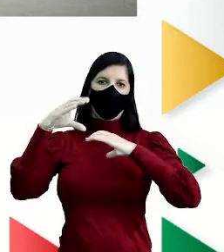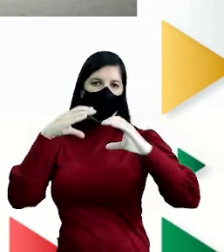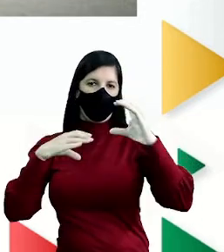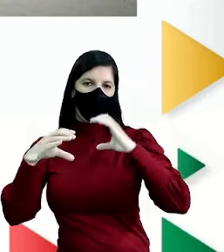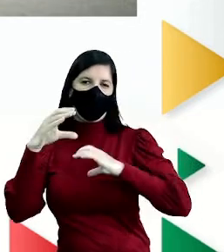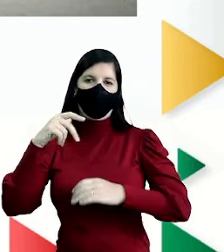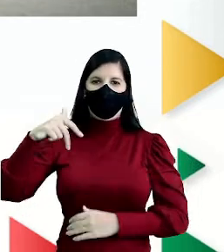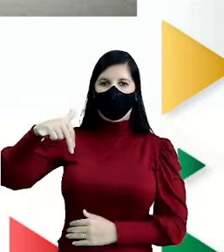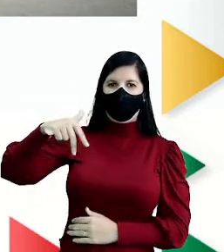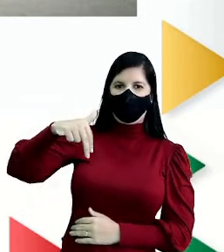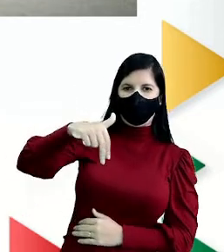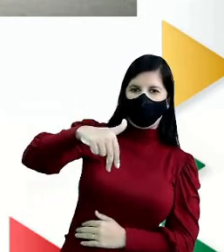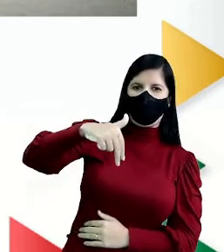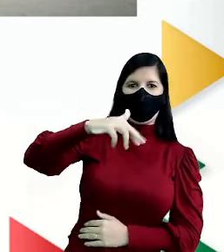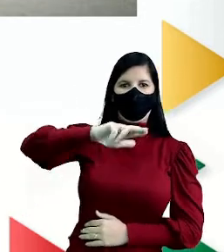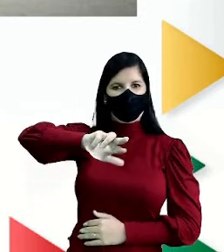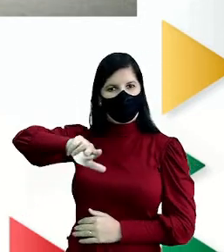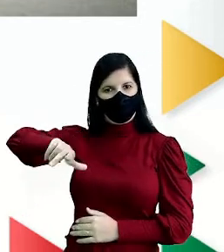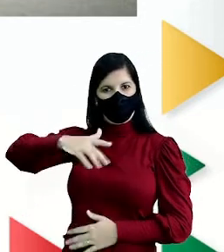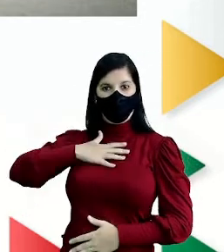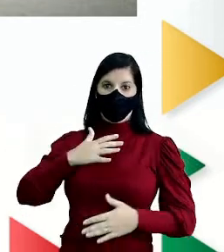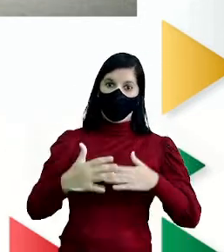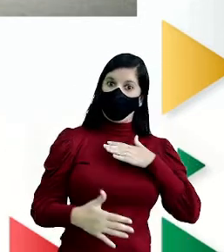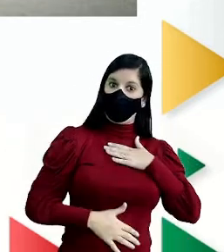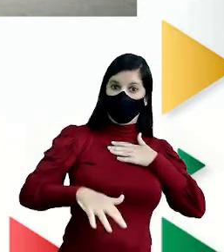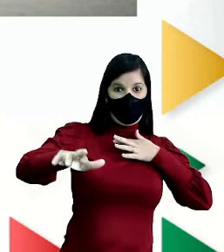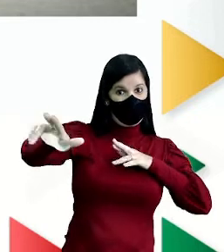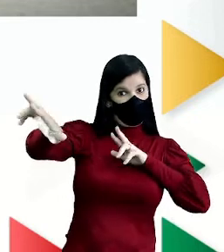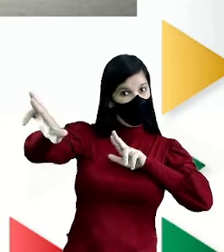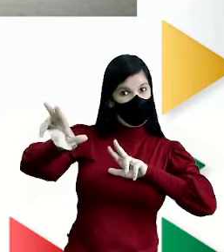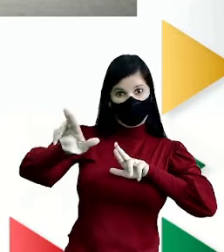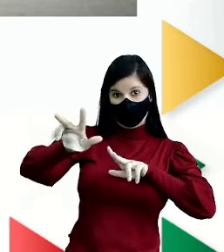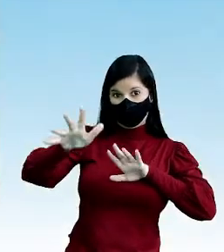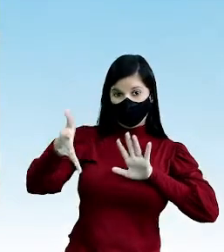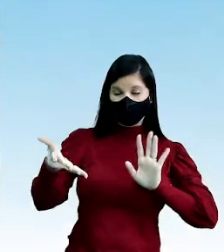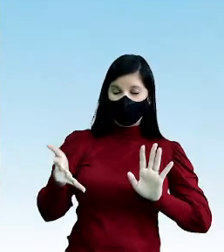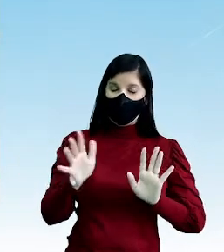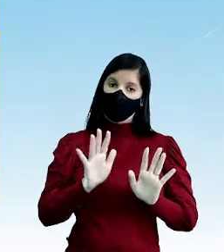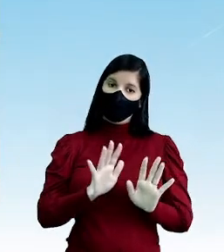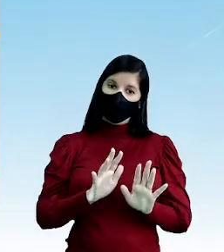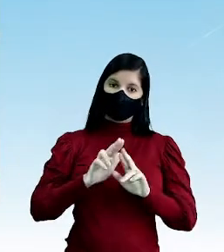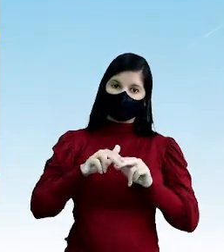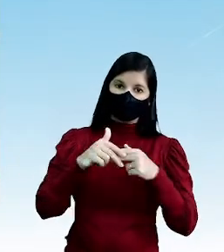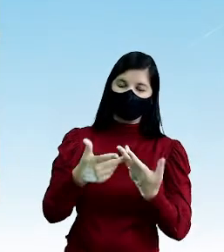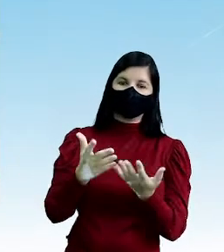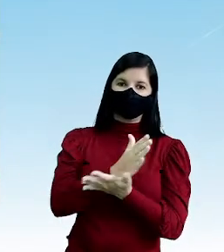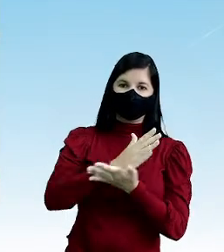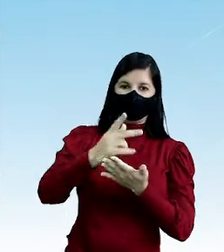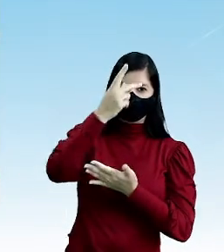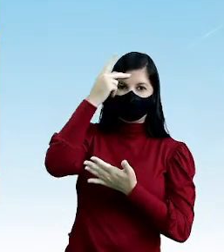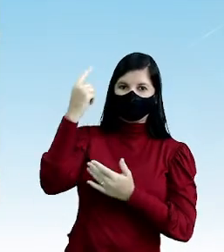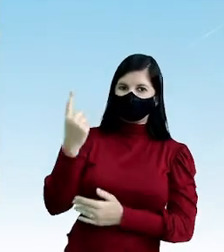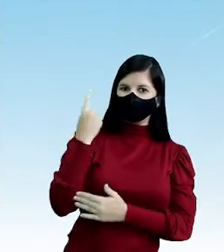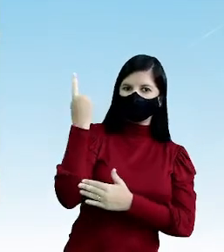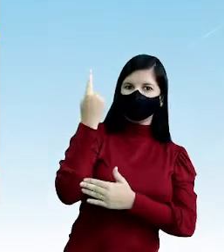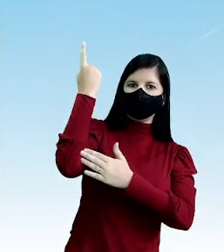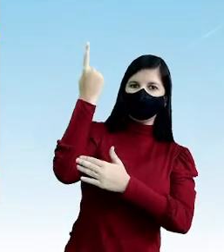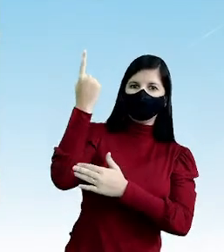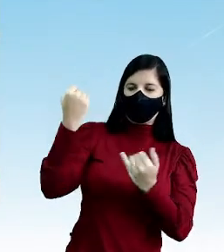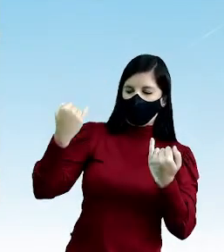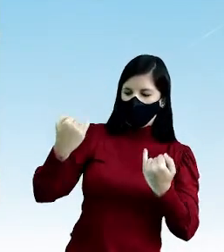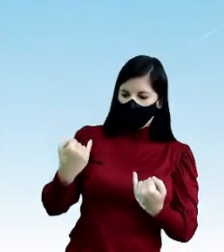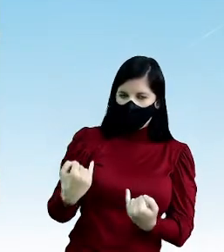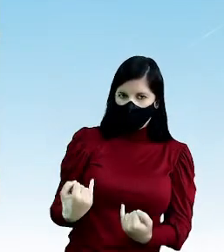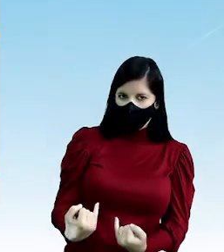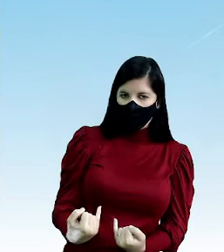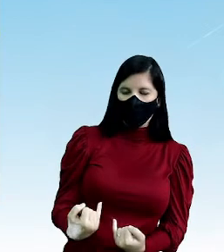de andar diferente, Nossos corpos são diferentes, Então, assim, algumas pessoas são mais altas, outras mais magras,